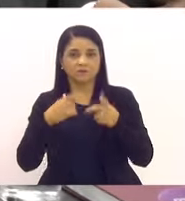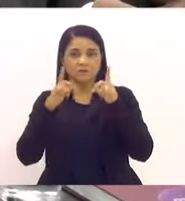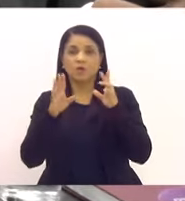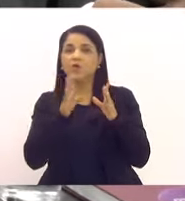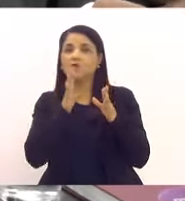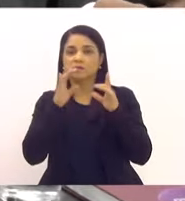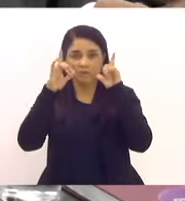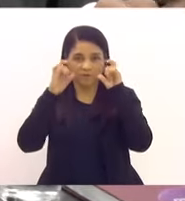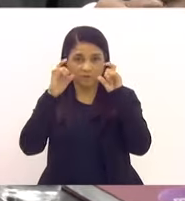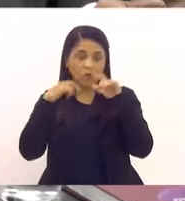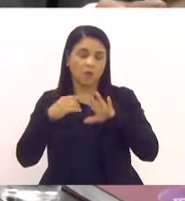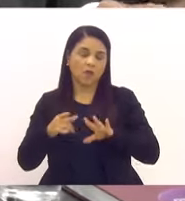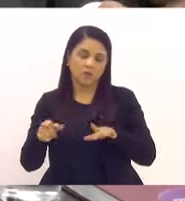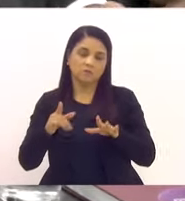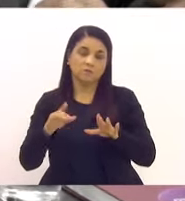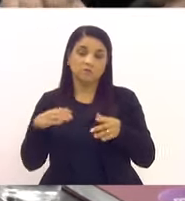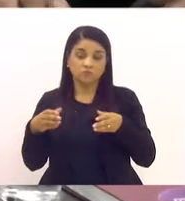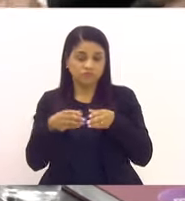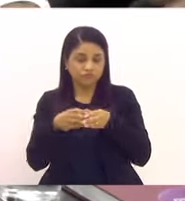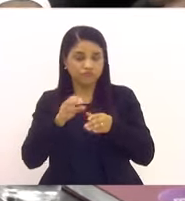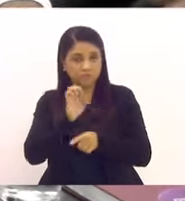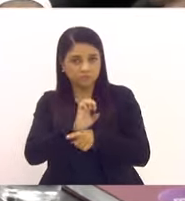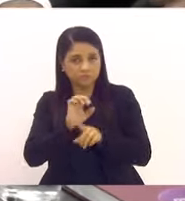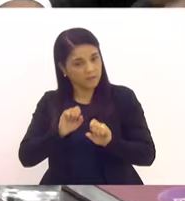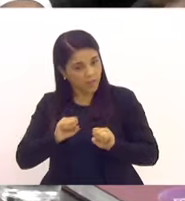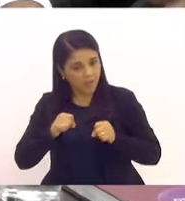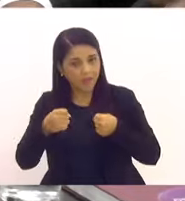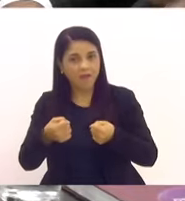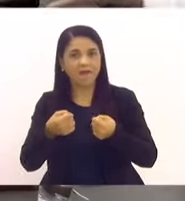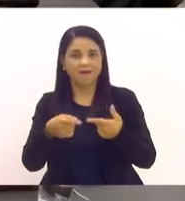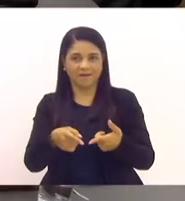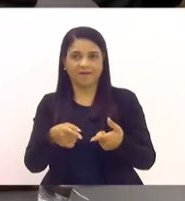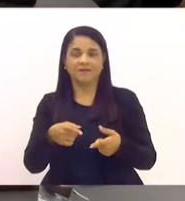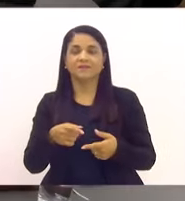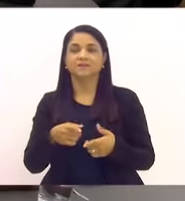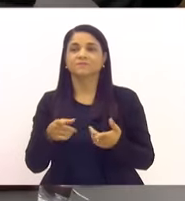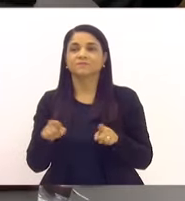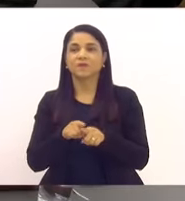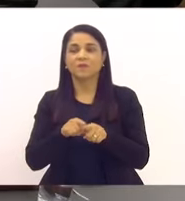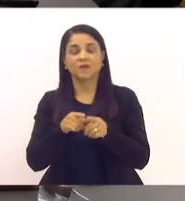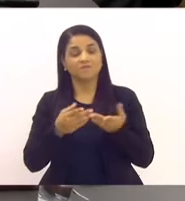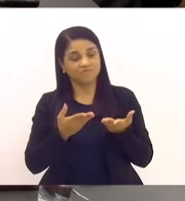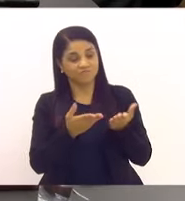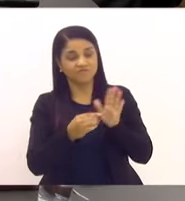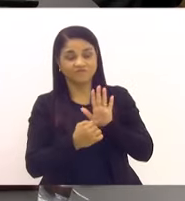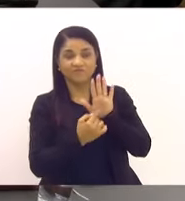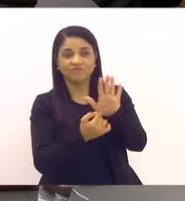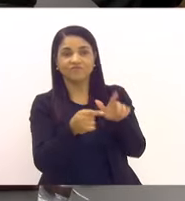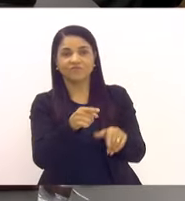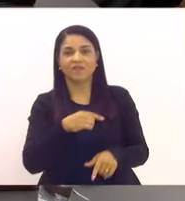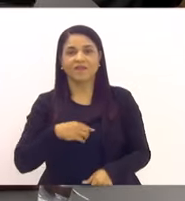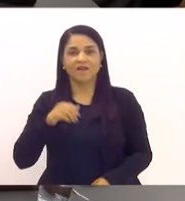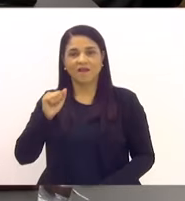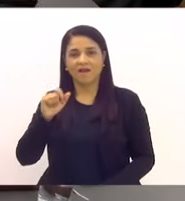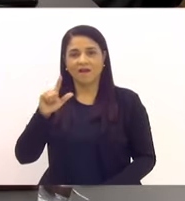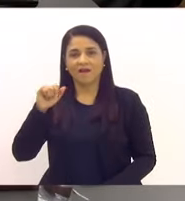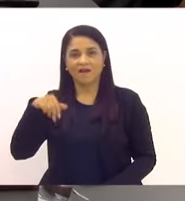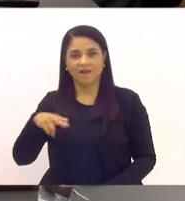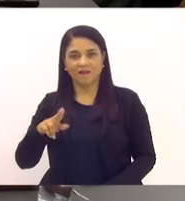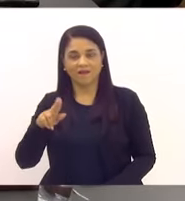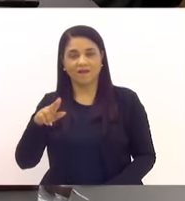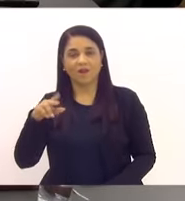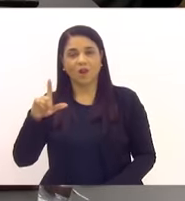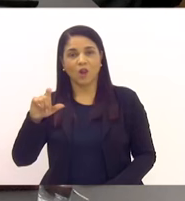ele ficou mais tranquilo em relação a isso. Perfeito. Destacar a presença no corredor ali, deputado Alan Lopes, membro suplente da CCJ, que está